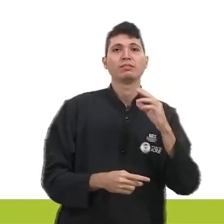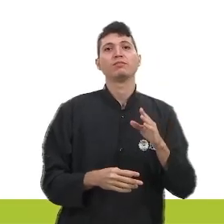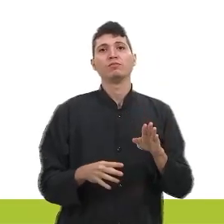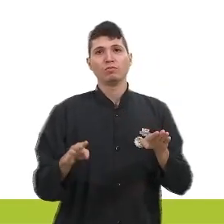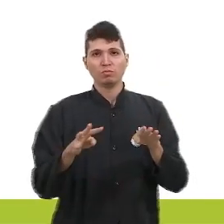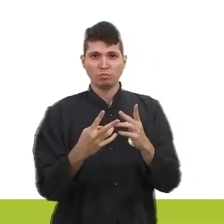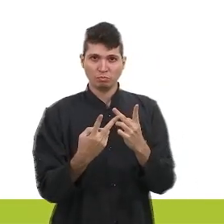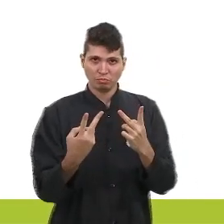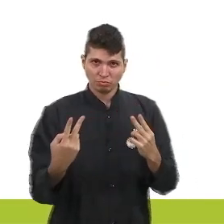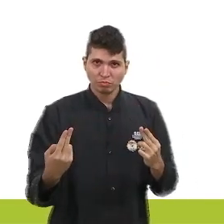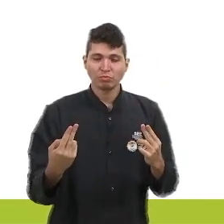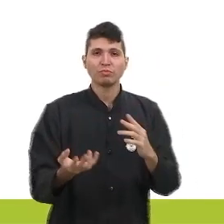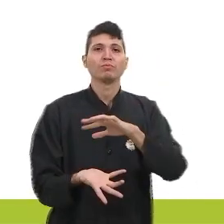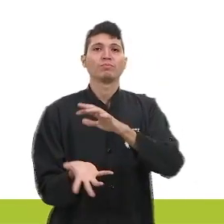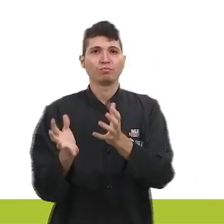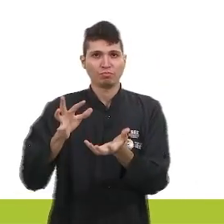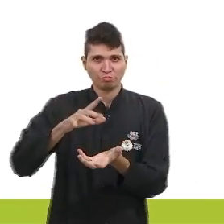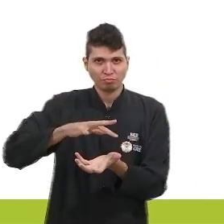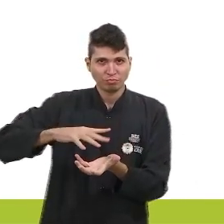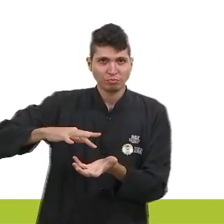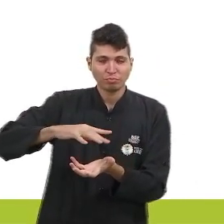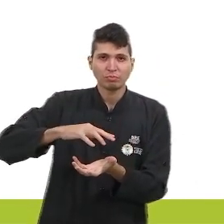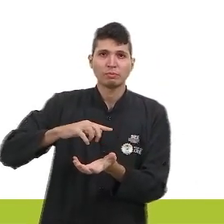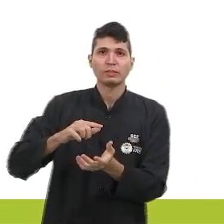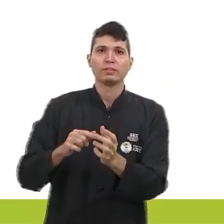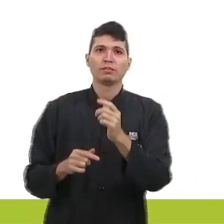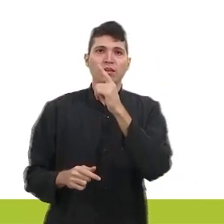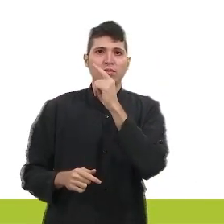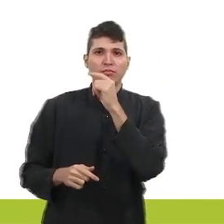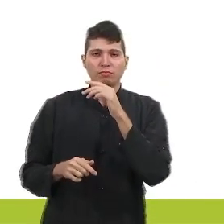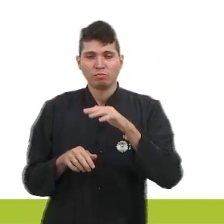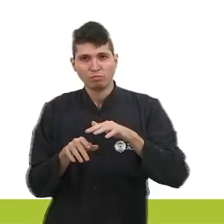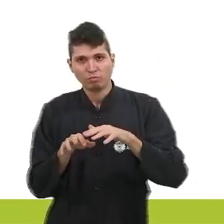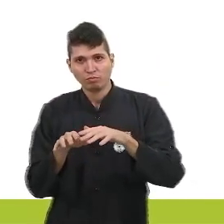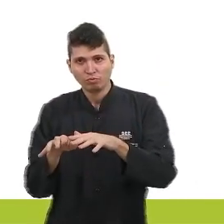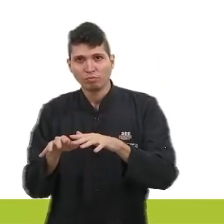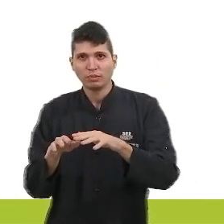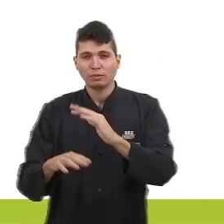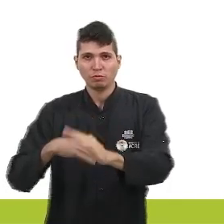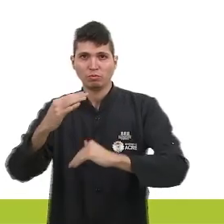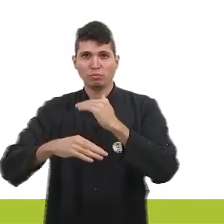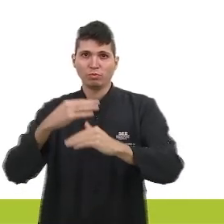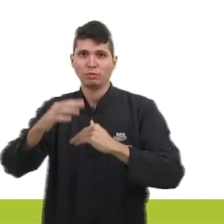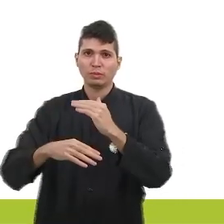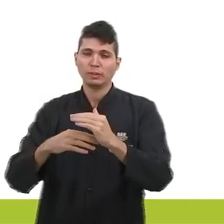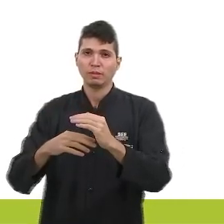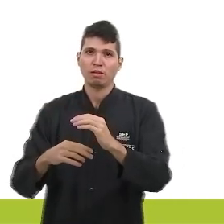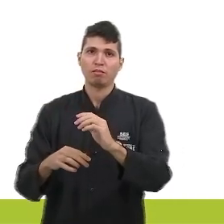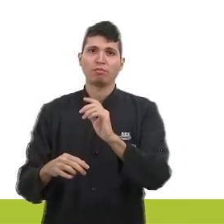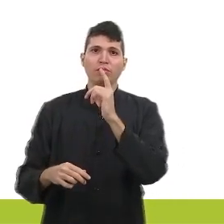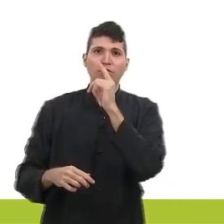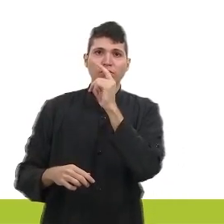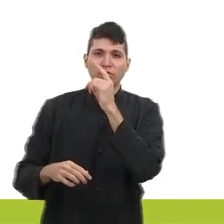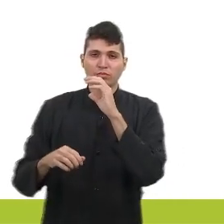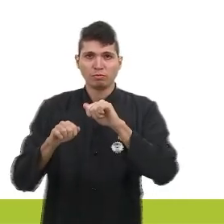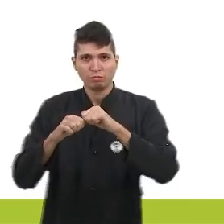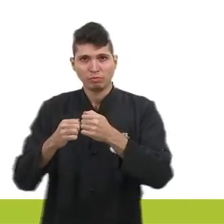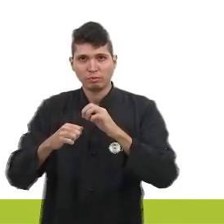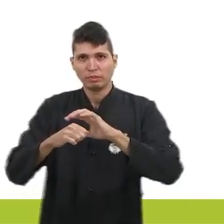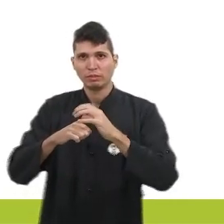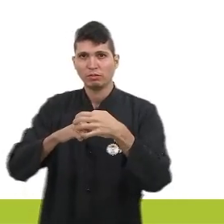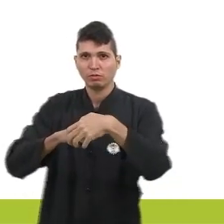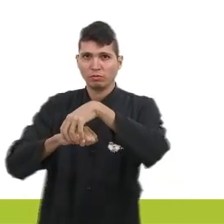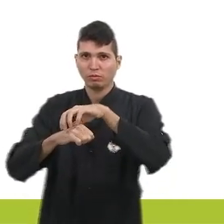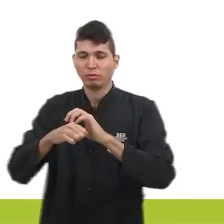Aí, esse líquido, ele vai passar por um processo de hidrólise, ou seja, a água vai quebrar essas moléculas aqui no